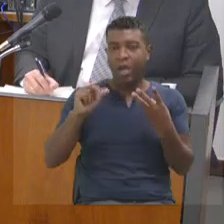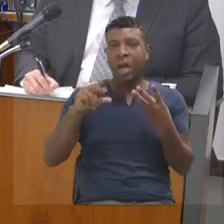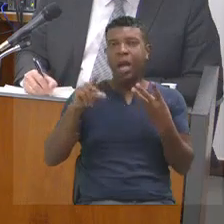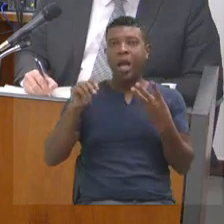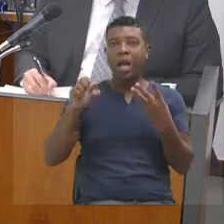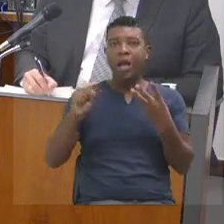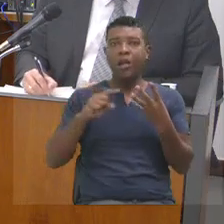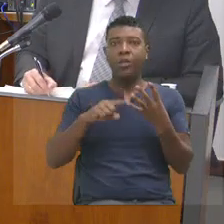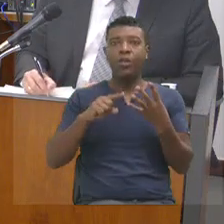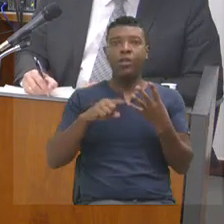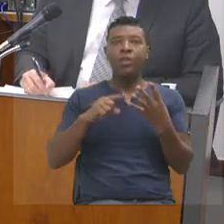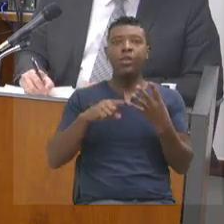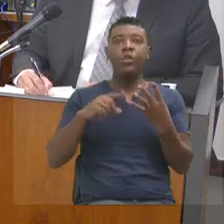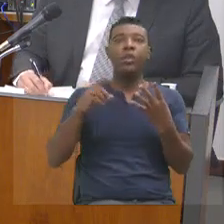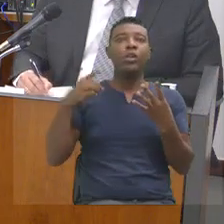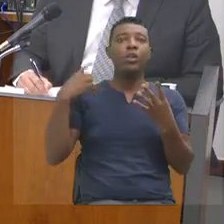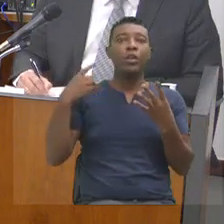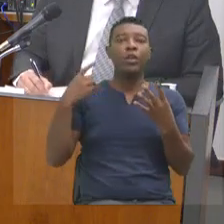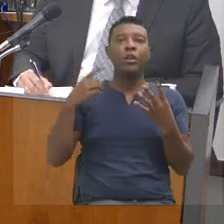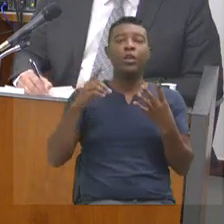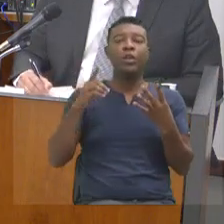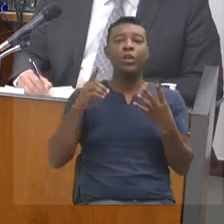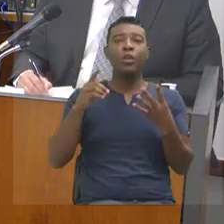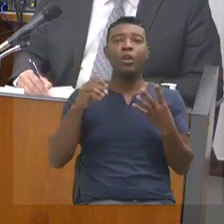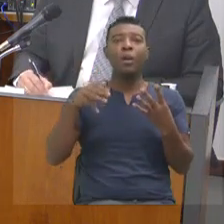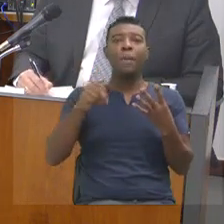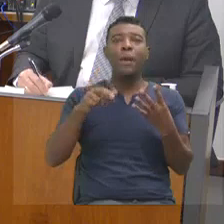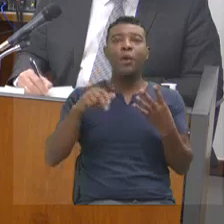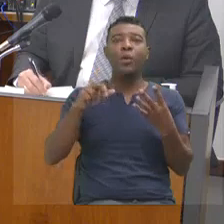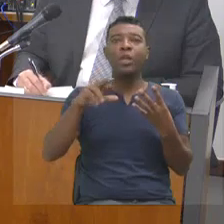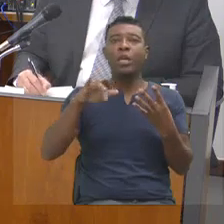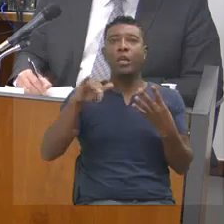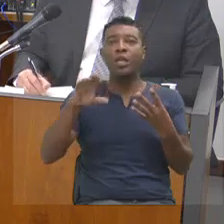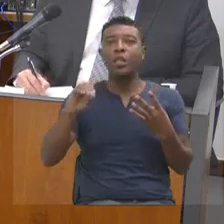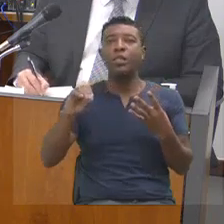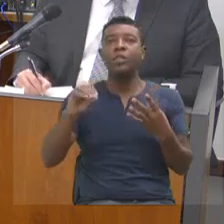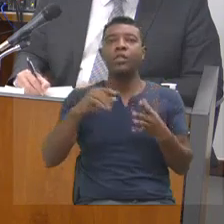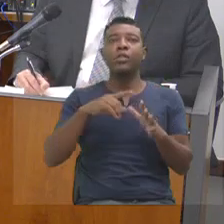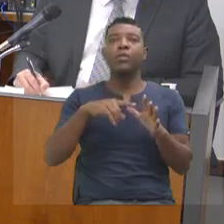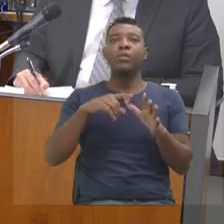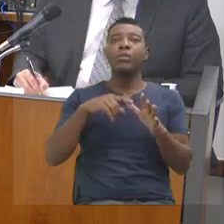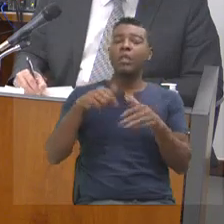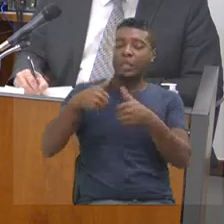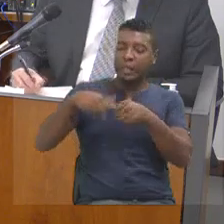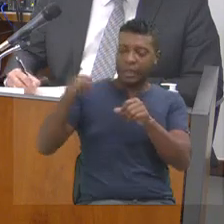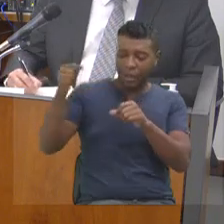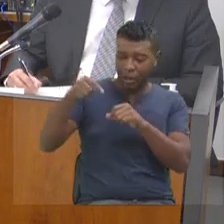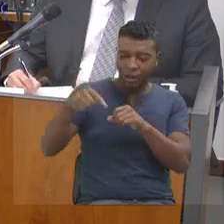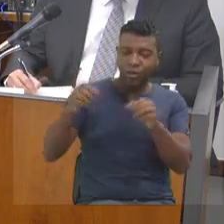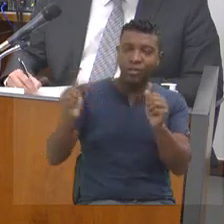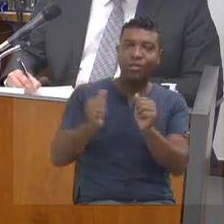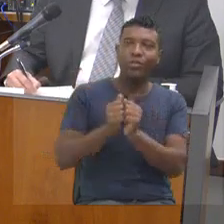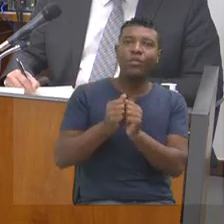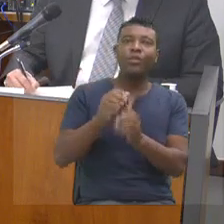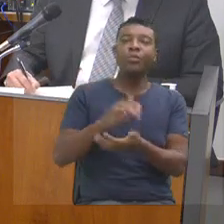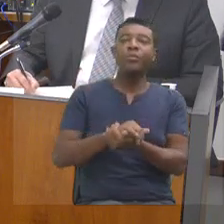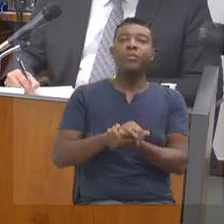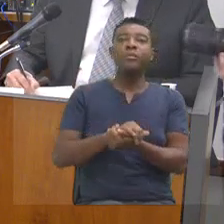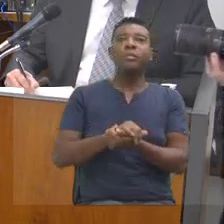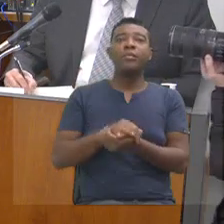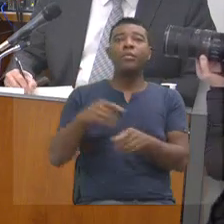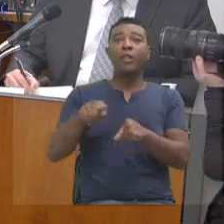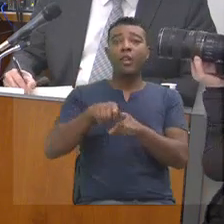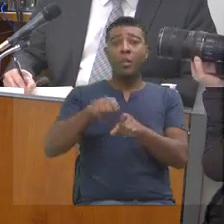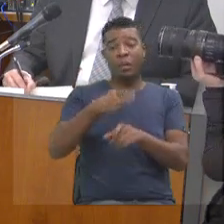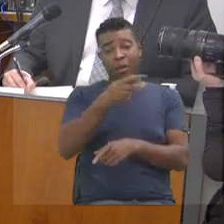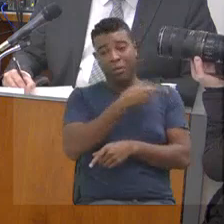Wilson Dr Maurício e André de Jesus prazer tê-los aqui estar aqui com vocês e cumprimentando que nosso